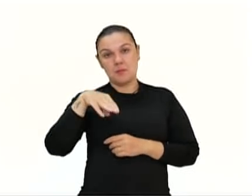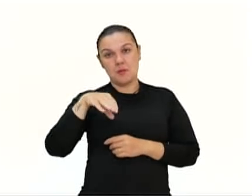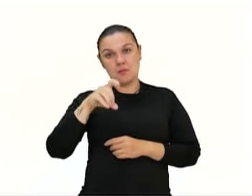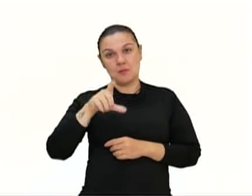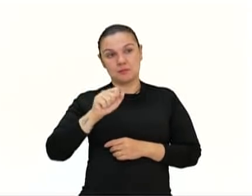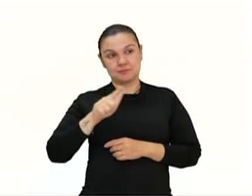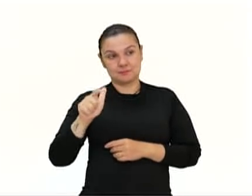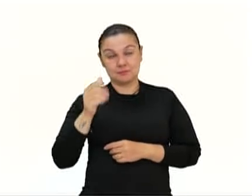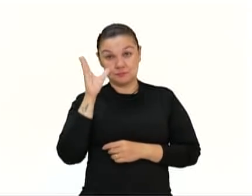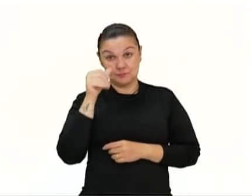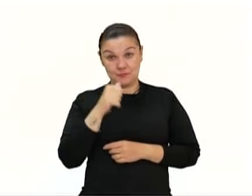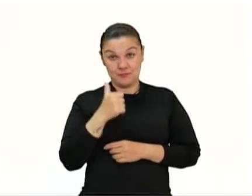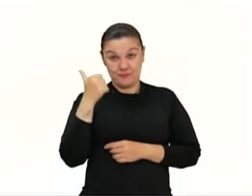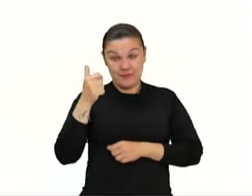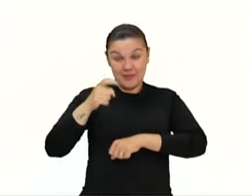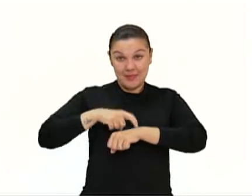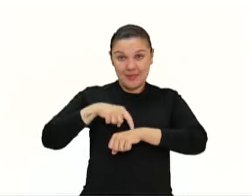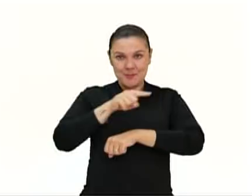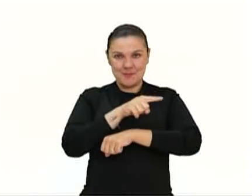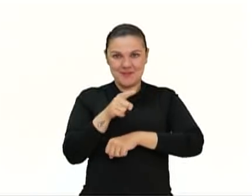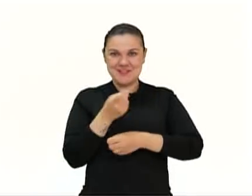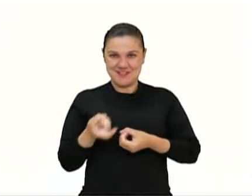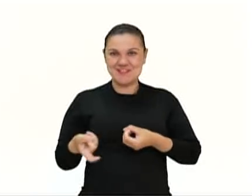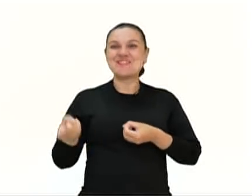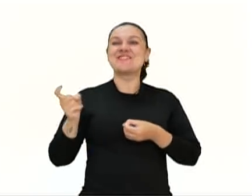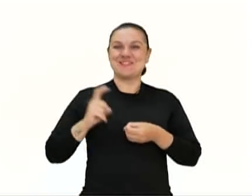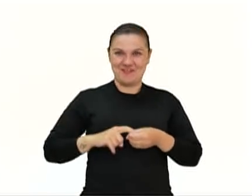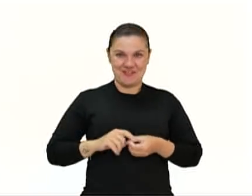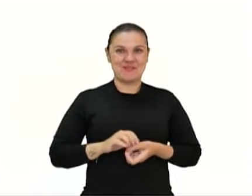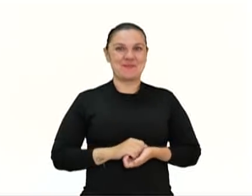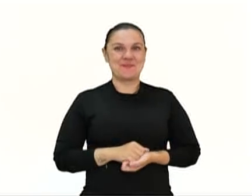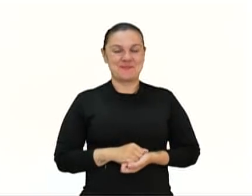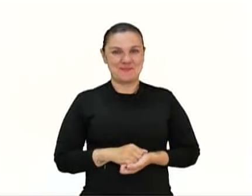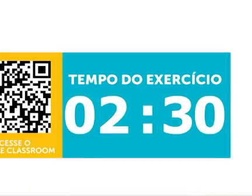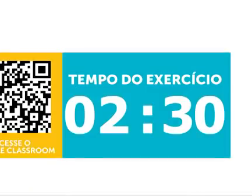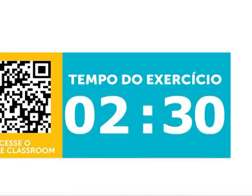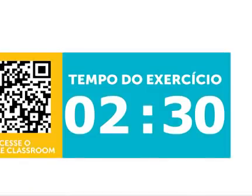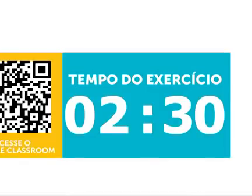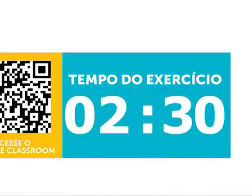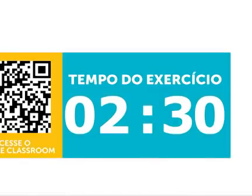só por curiosidade. Vou dar um tempo para vocês copiarem e a gente já volta.